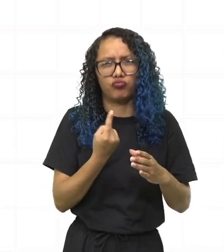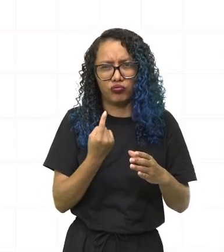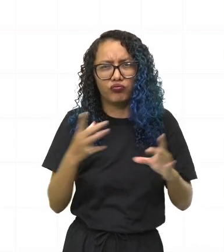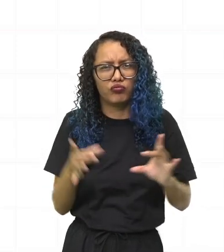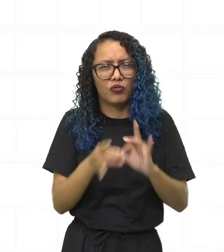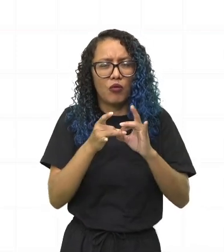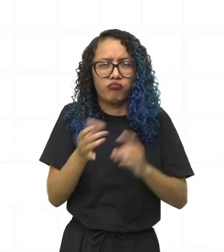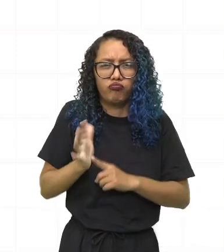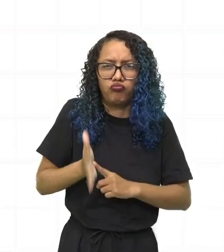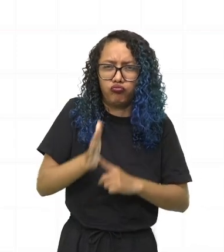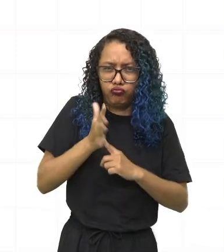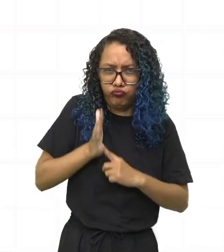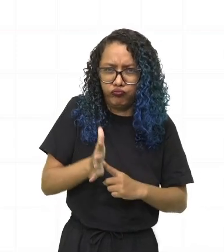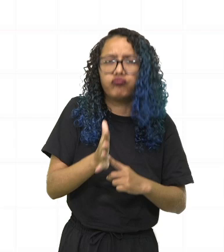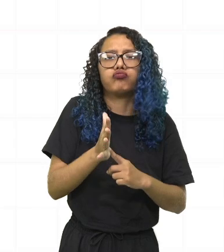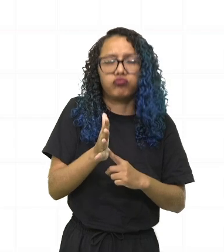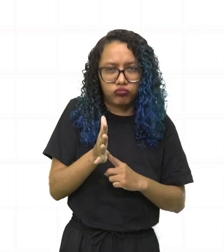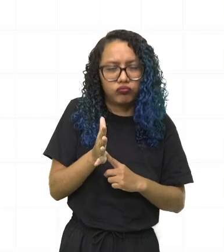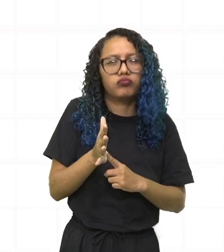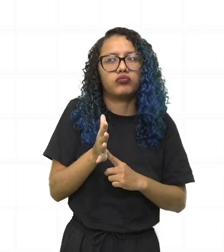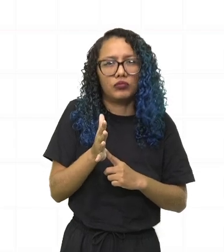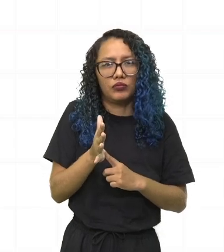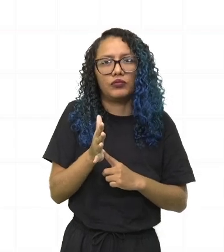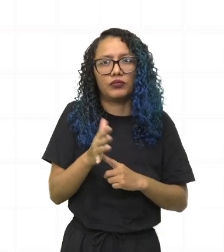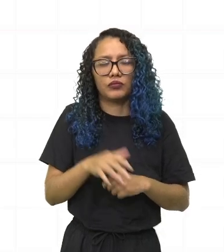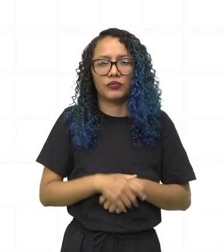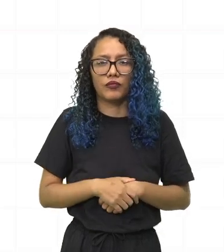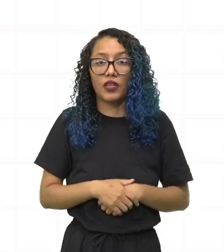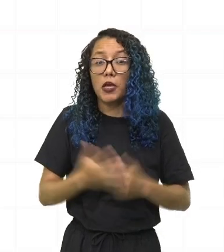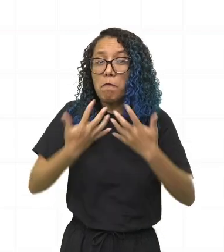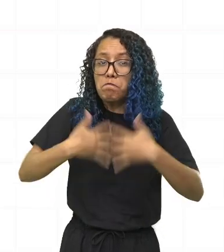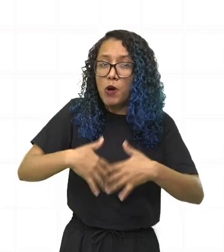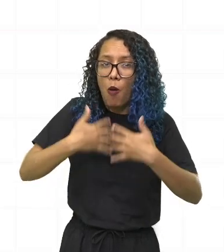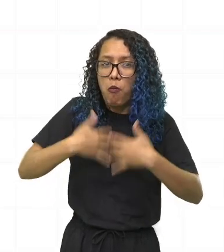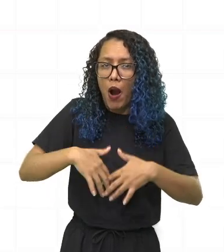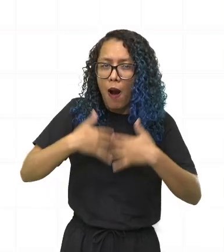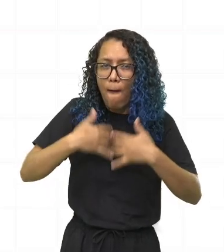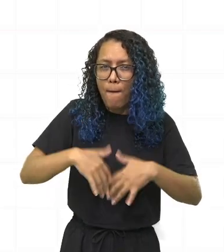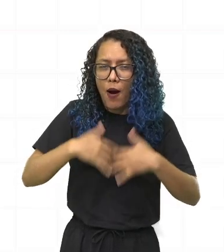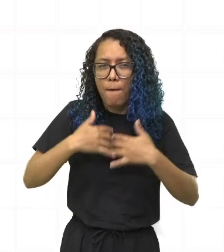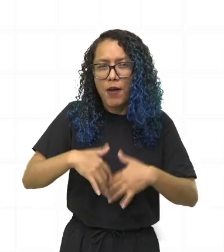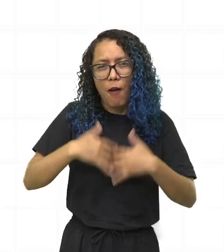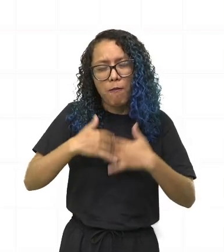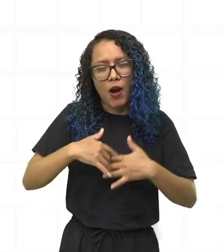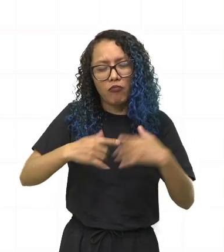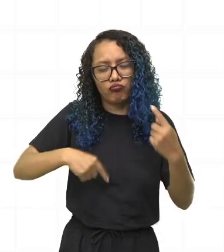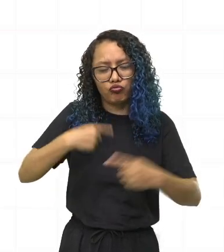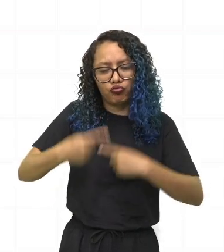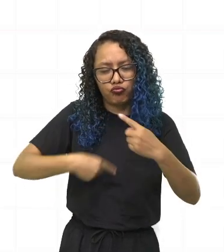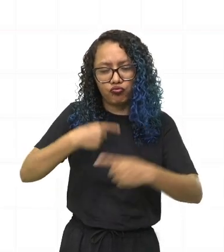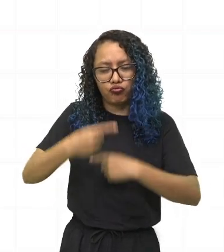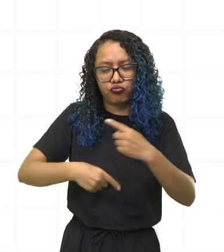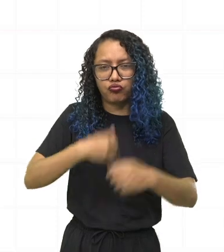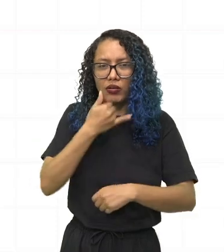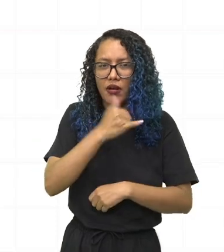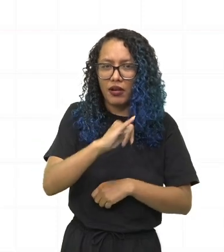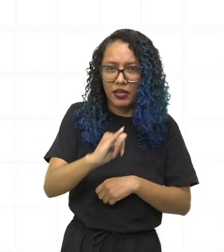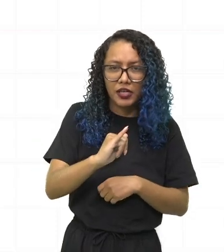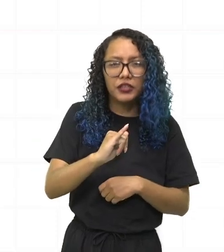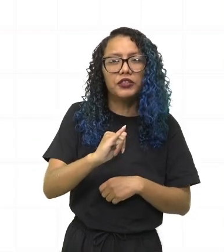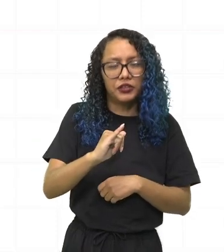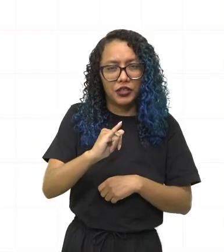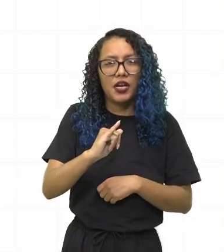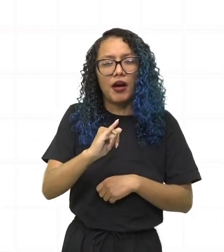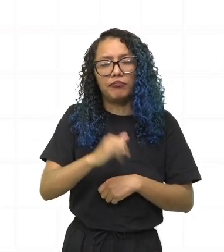geradores elétricos, elas vão acionar esses geradores elétricos, convertendo a energia mecânica em